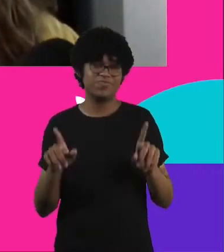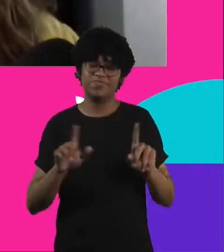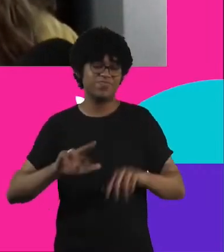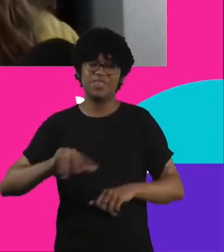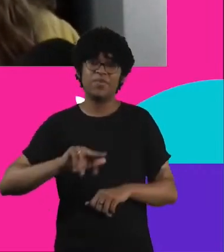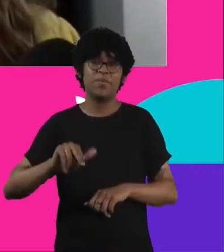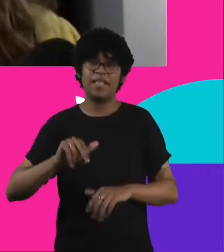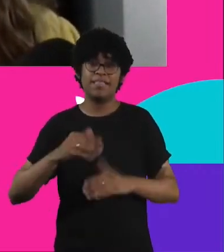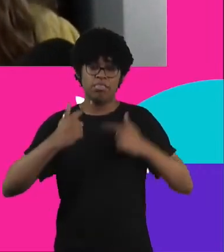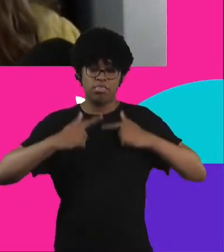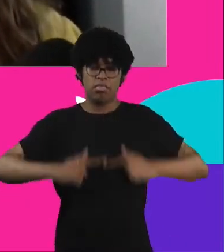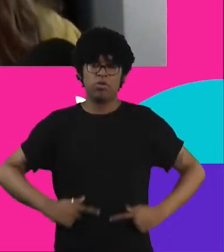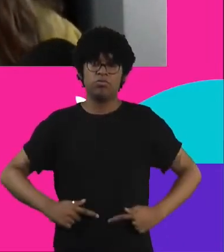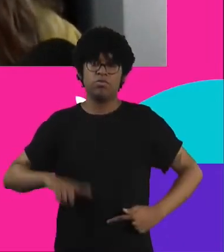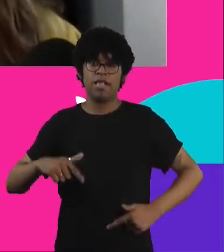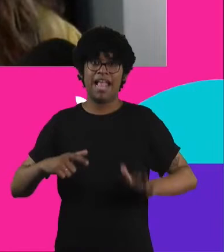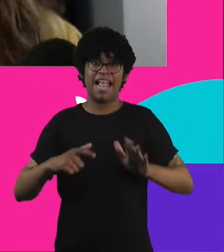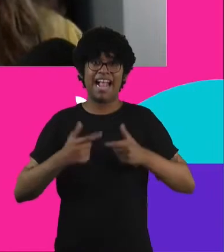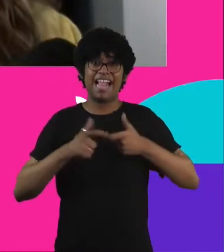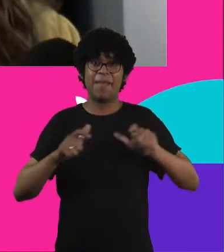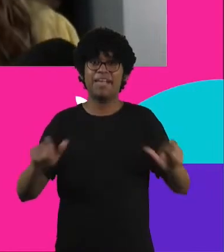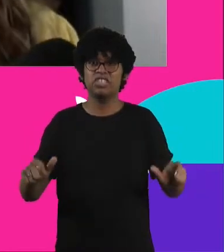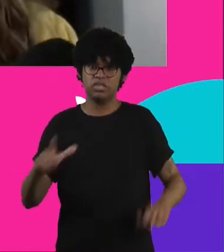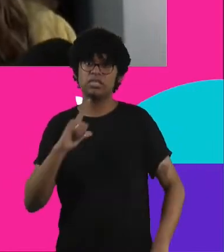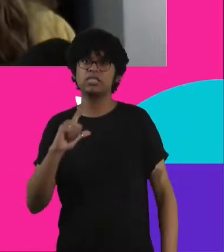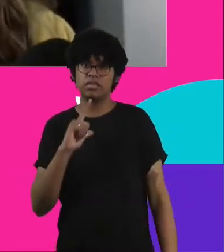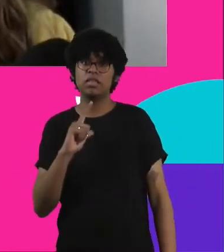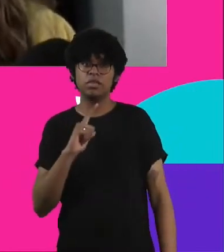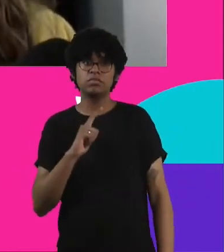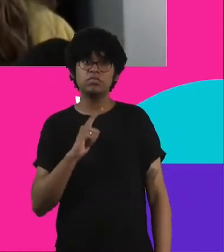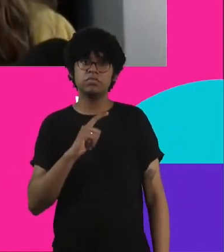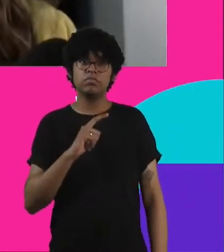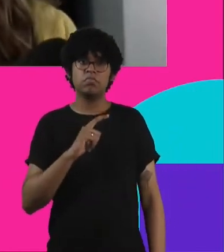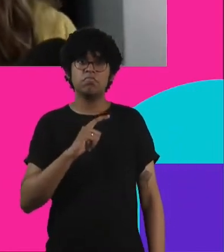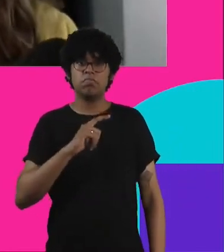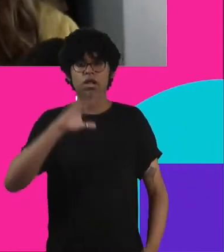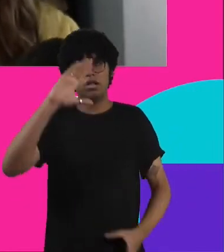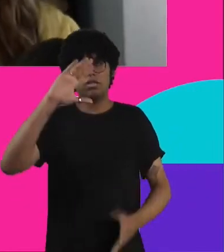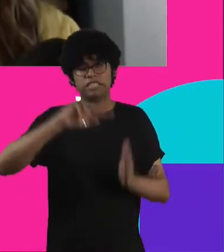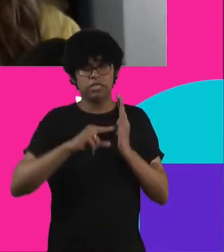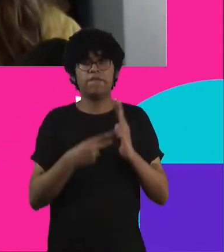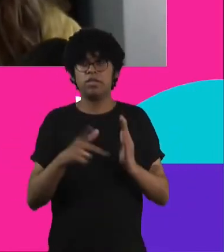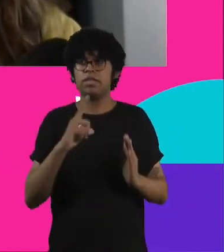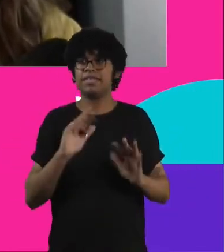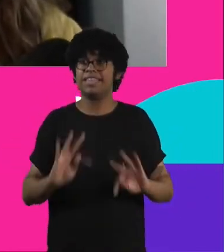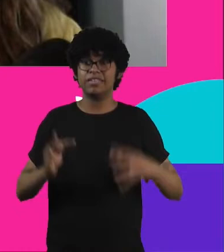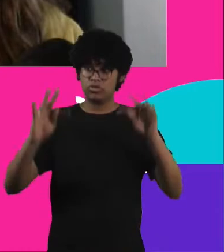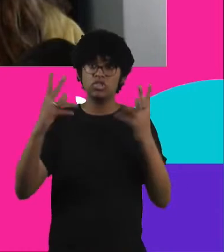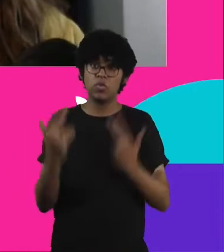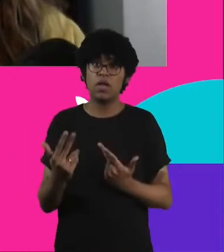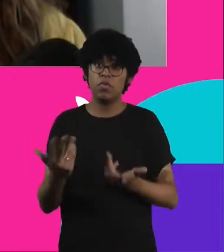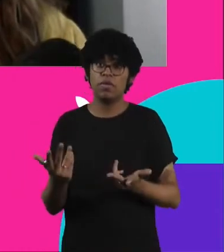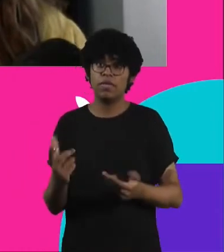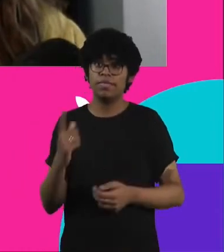Essas linguagens, toda a gramática tem um sentido, e com a tecnologia não é diferente. Então as pessoas acham que a tecnologia vai ser